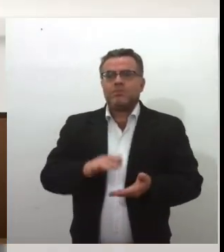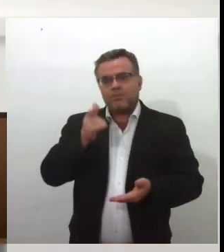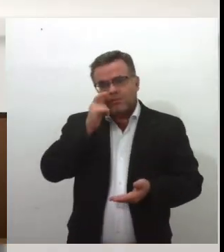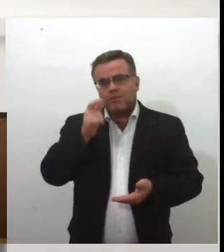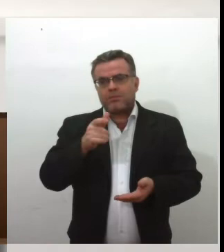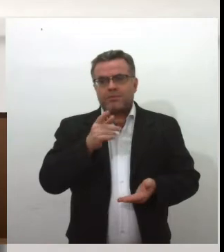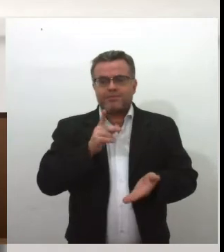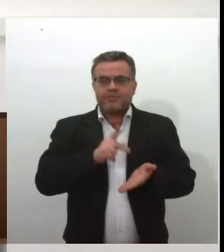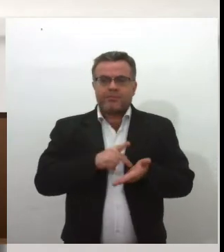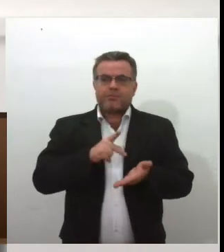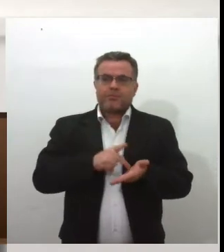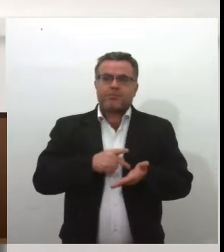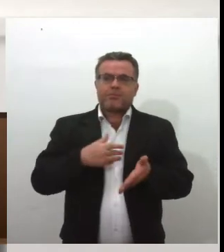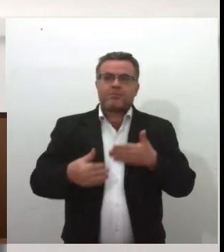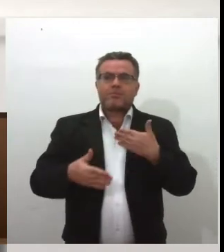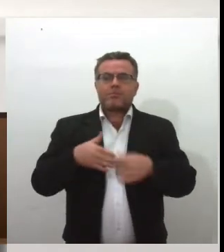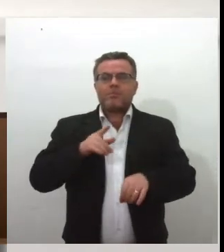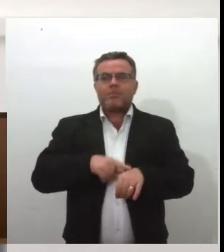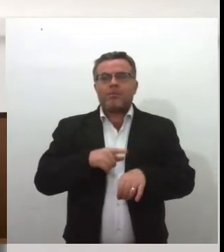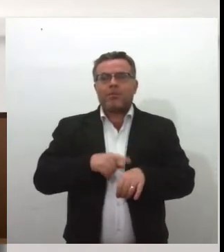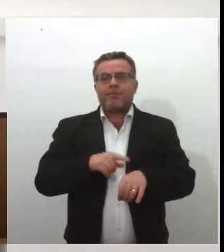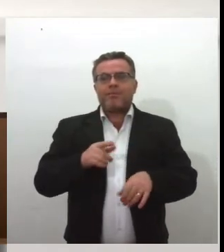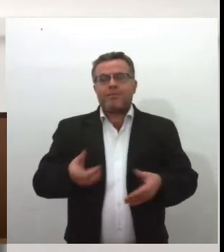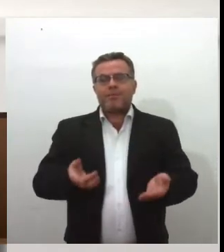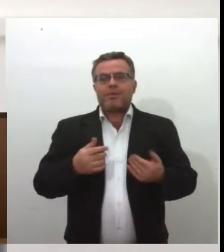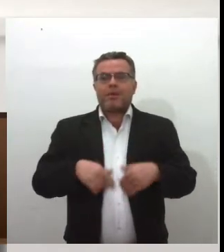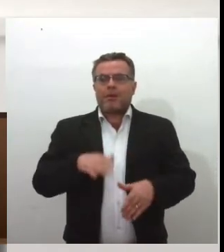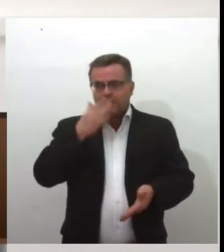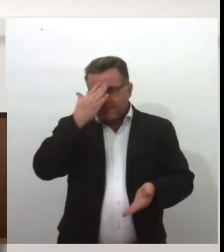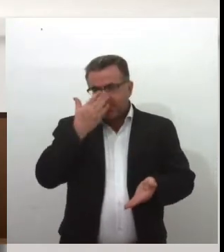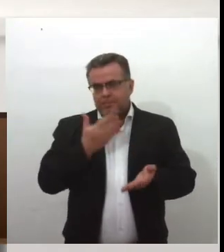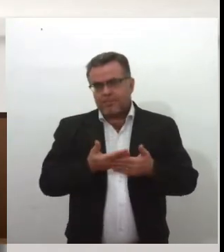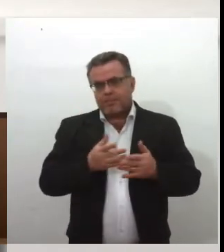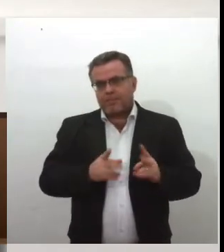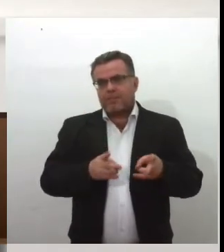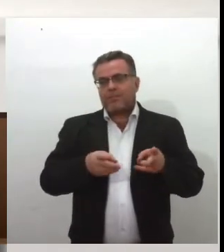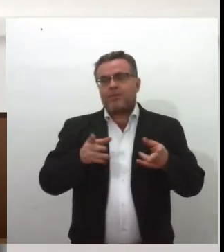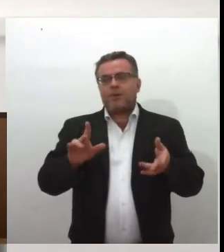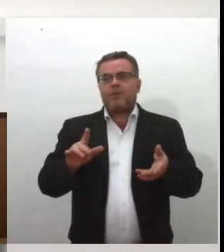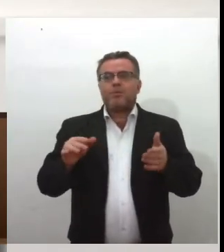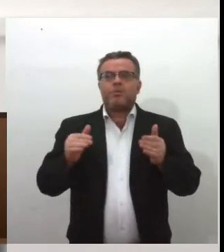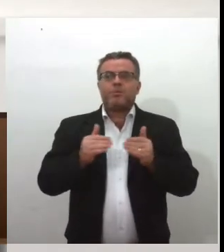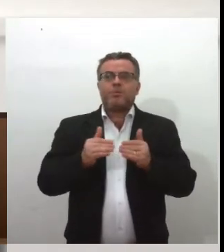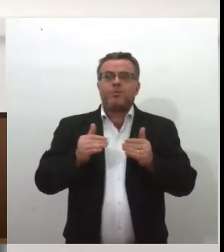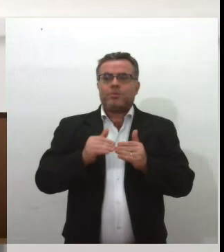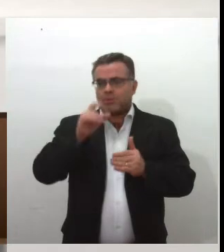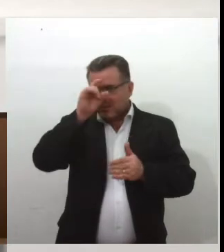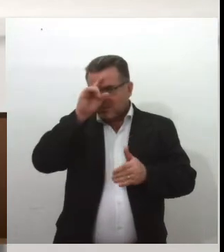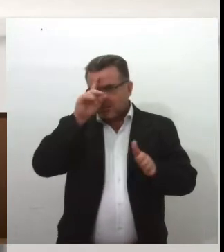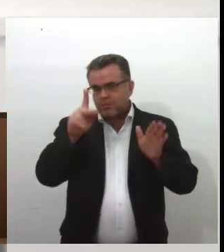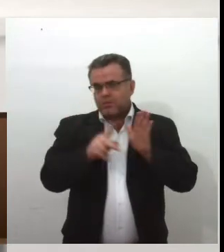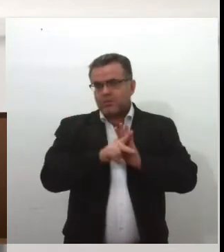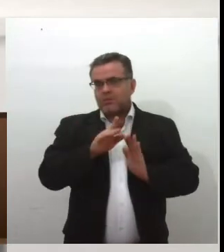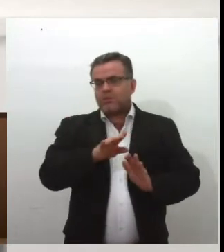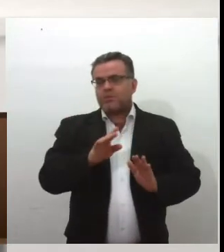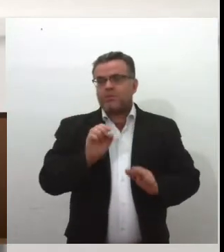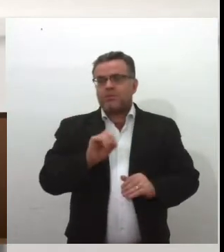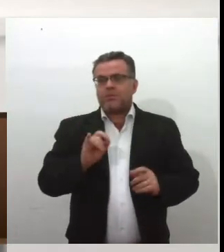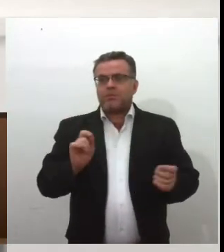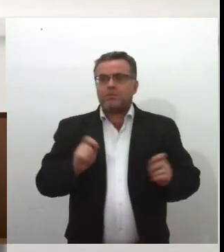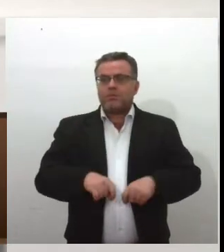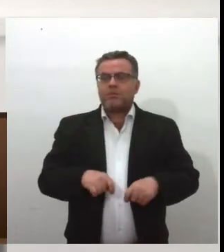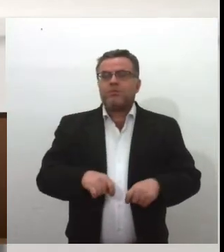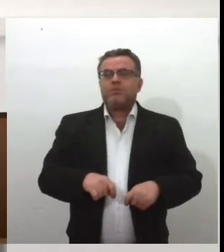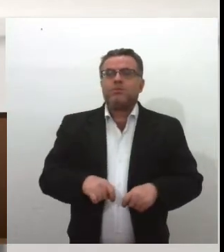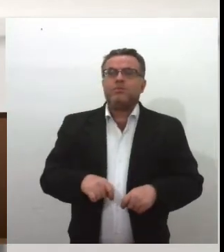pode ser em qualquer tempo. Né? Eu afirmo isso do ponto de vista clínico. Por quê? Se é possível